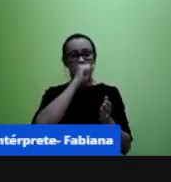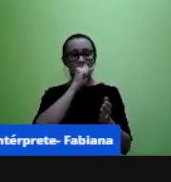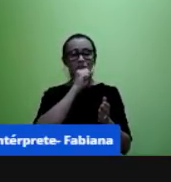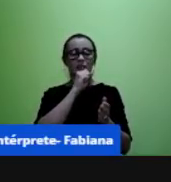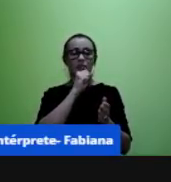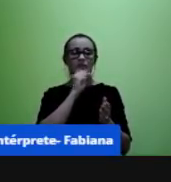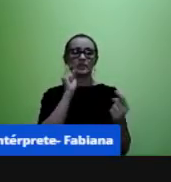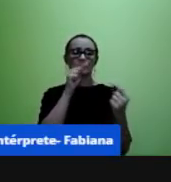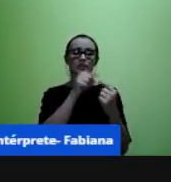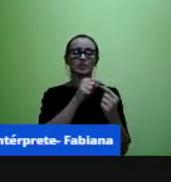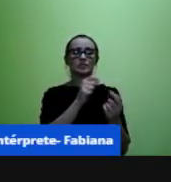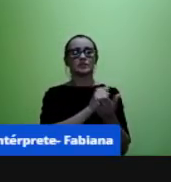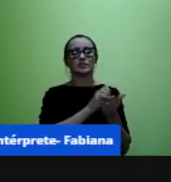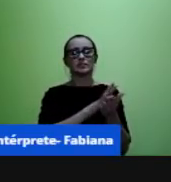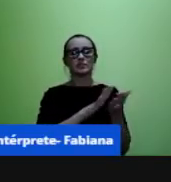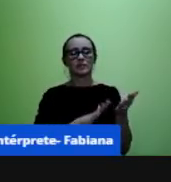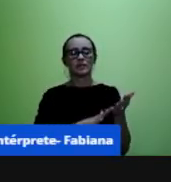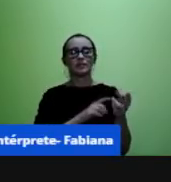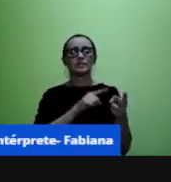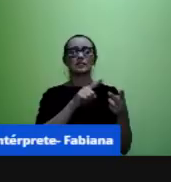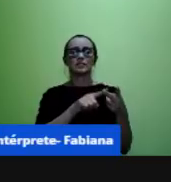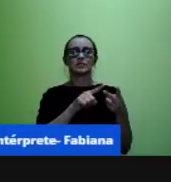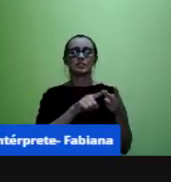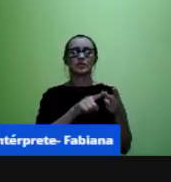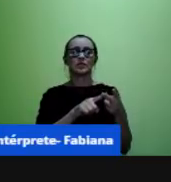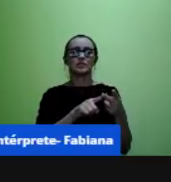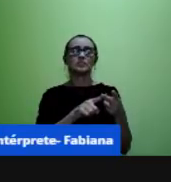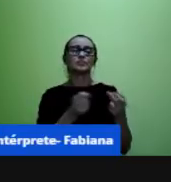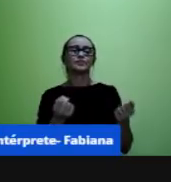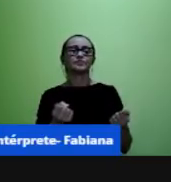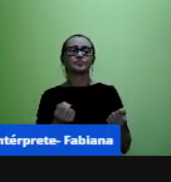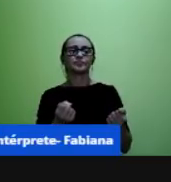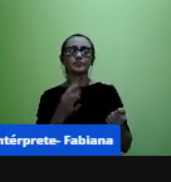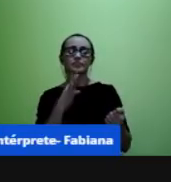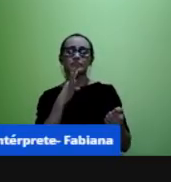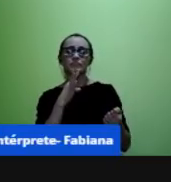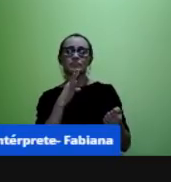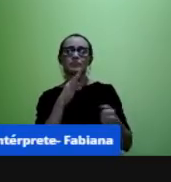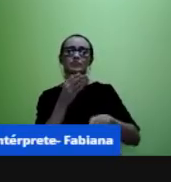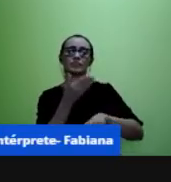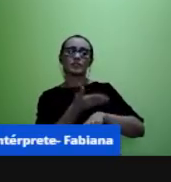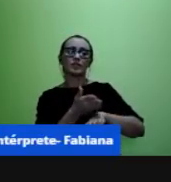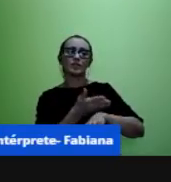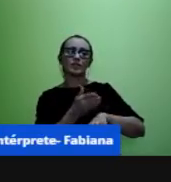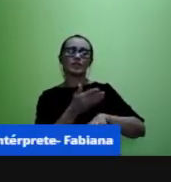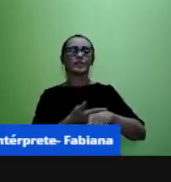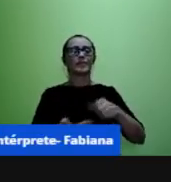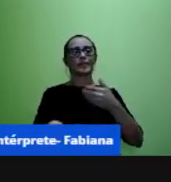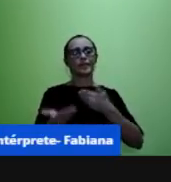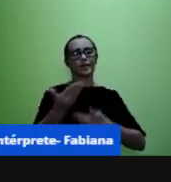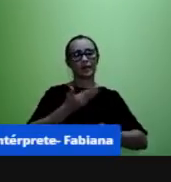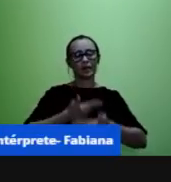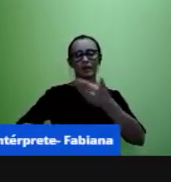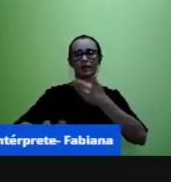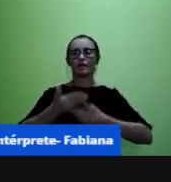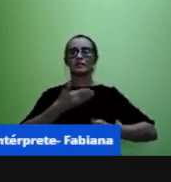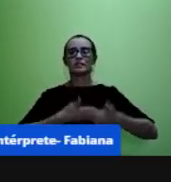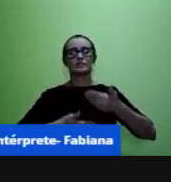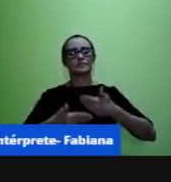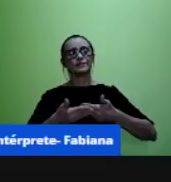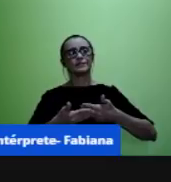os conhecimentos práticos, né, e também os conhecimentos da interação e socialização, né, isso é